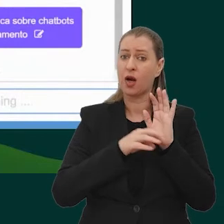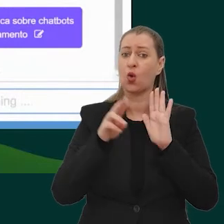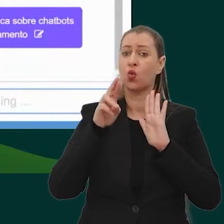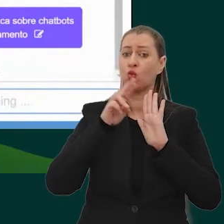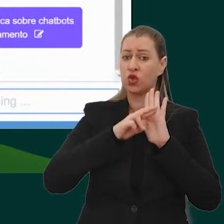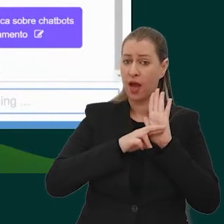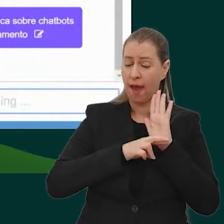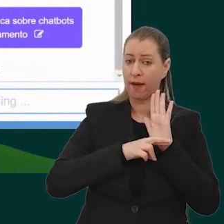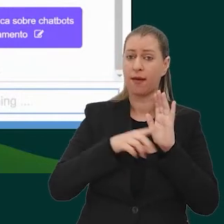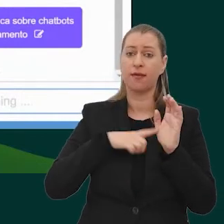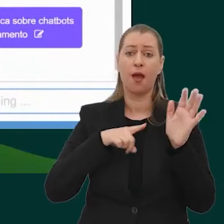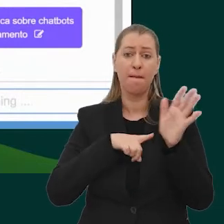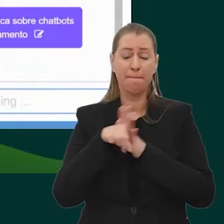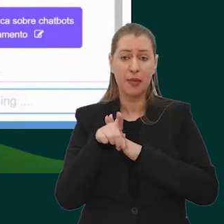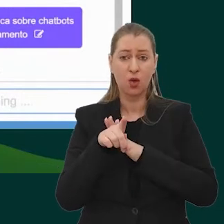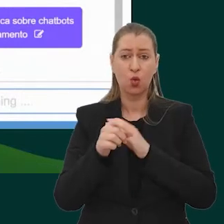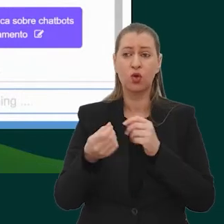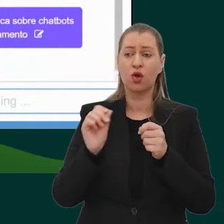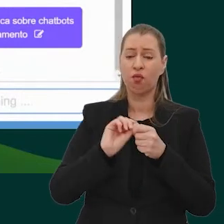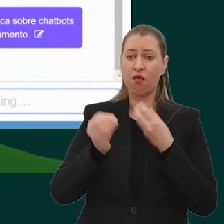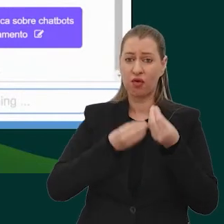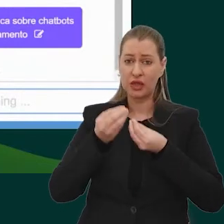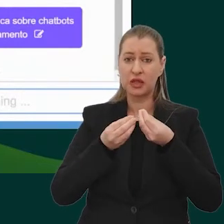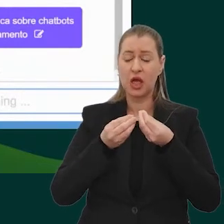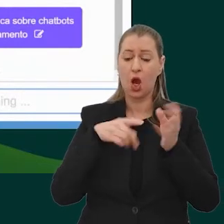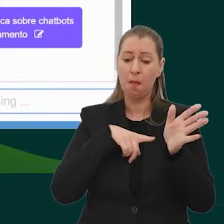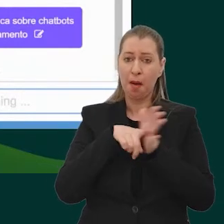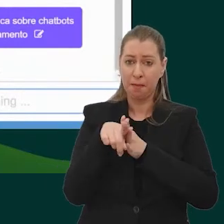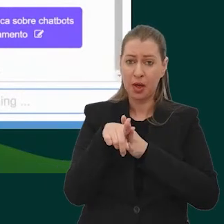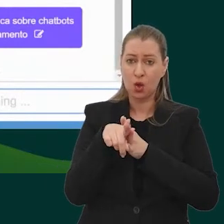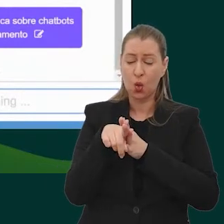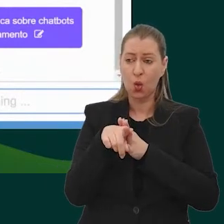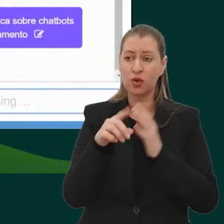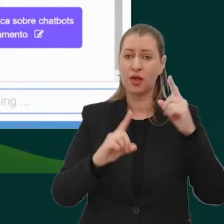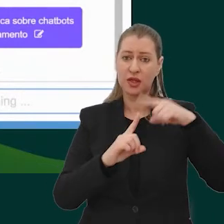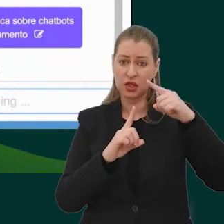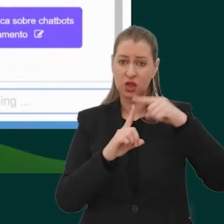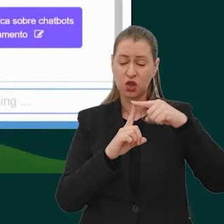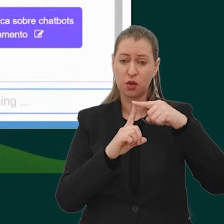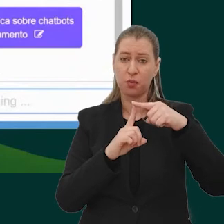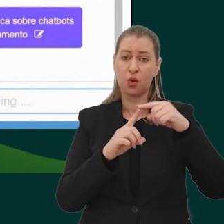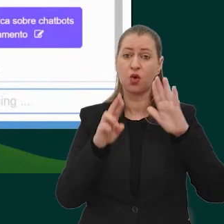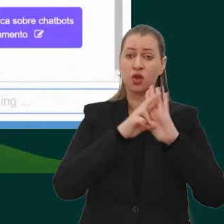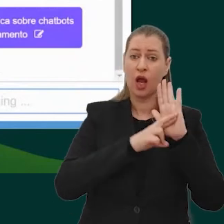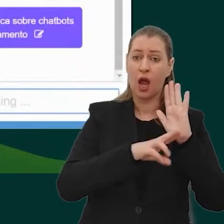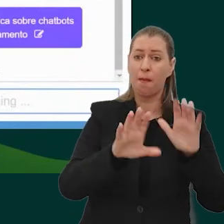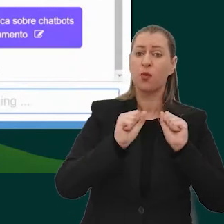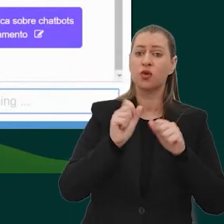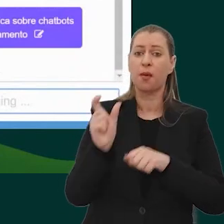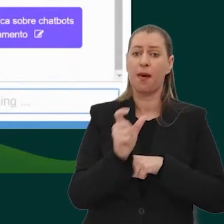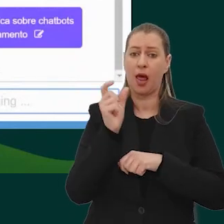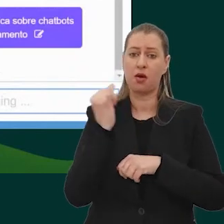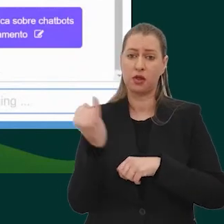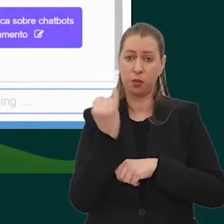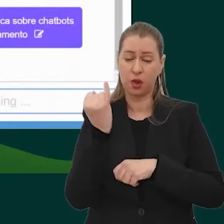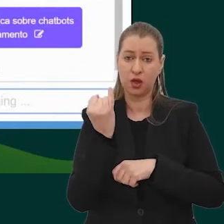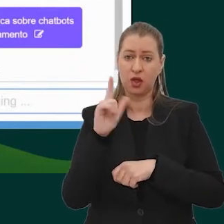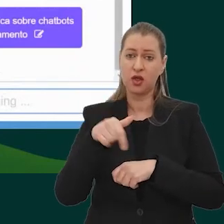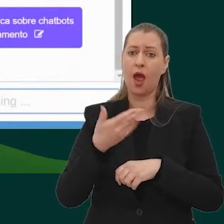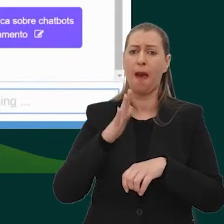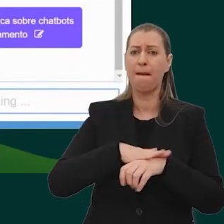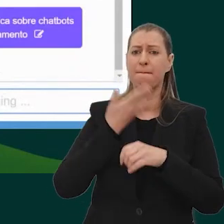ali, e quando a gente vai fazer uma pergunta naquele tipo de regra, ele busca palavras-chave. Então, ele é um pouquinho